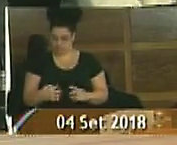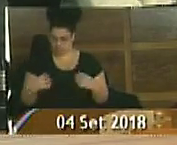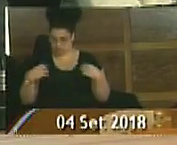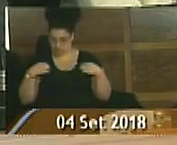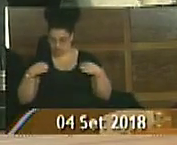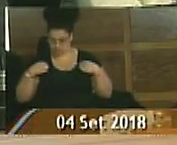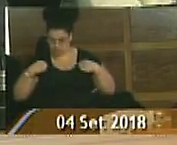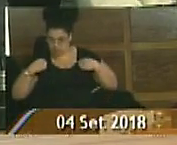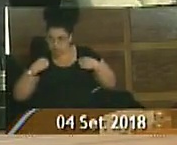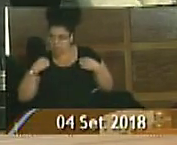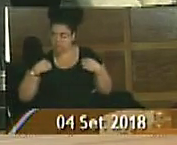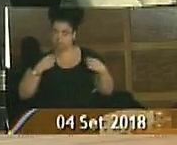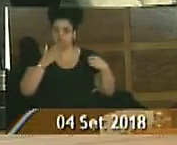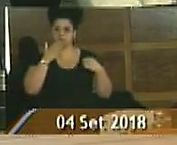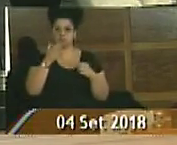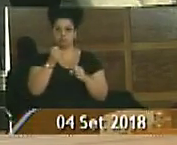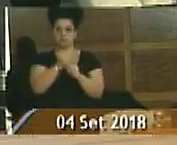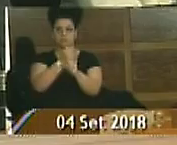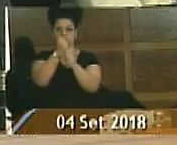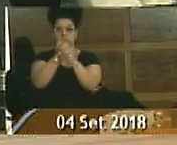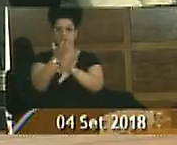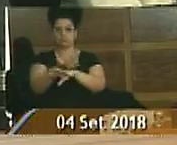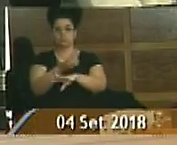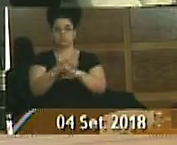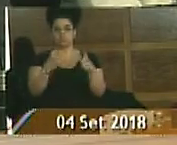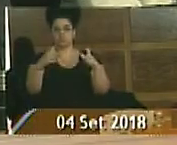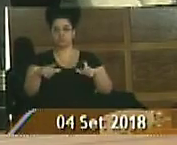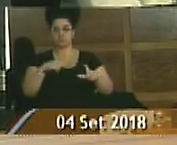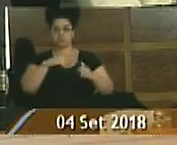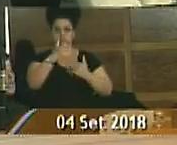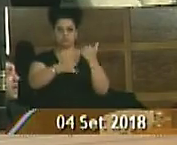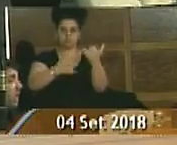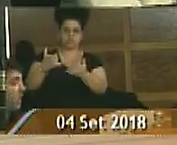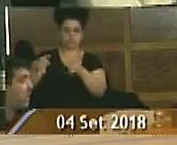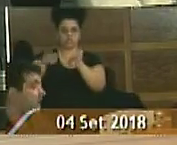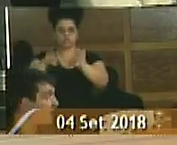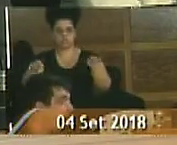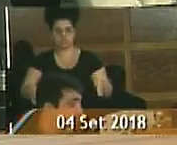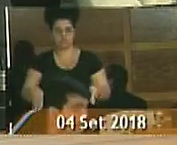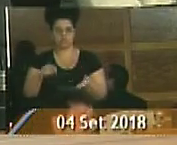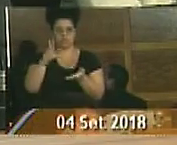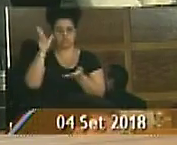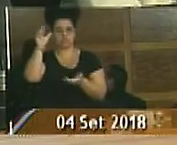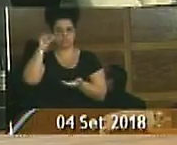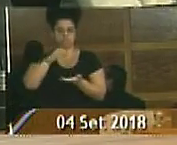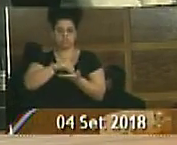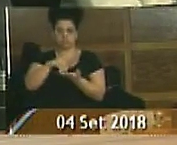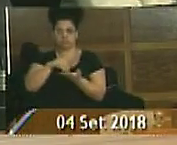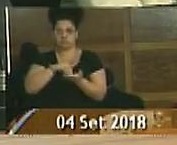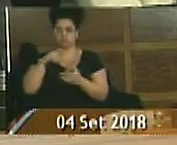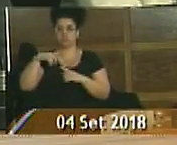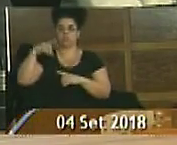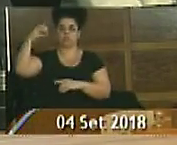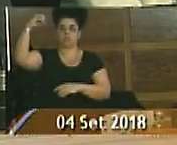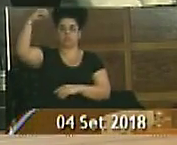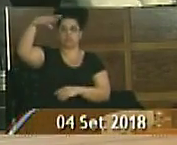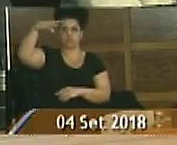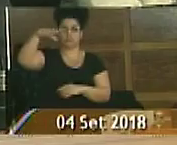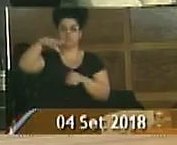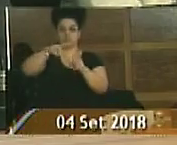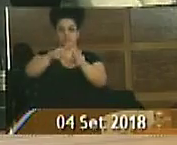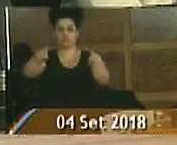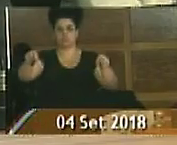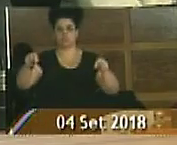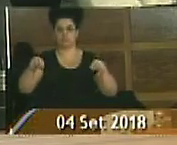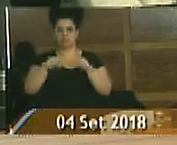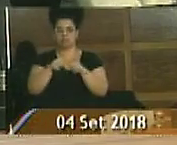Prefeitura Municipal, construção de uma praça com área de lazer, playground, mesa para jogos de tabuleiros, bancos de iluminação do terreno